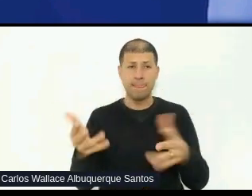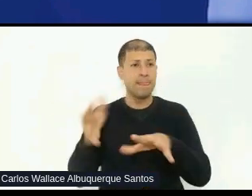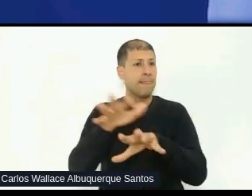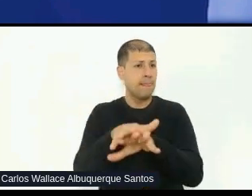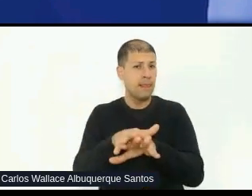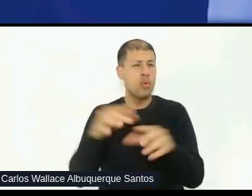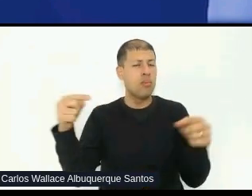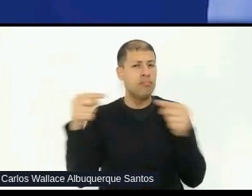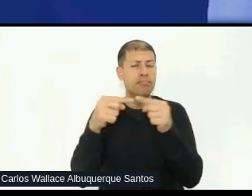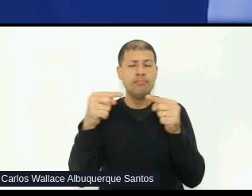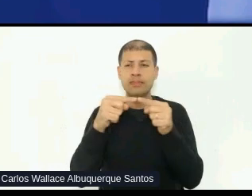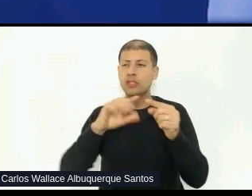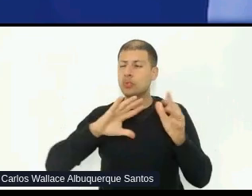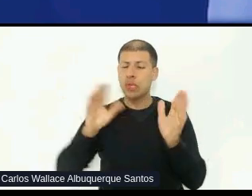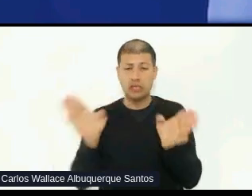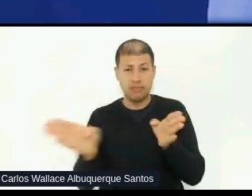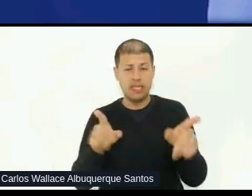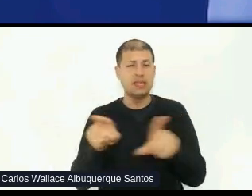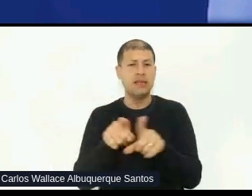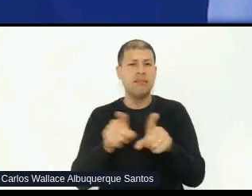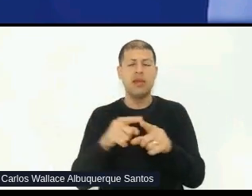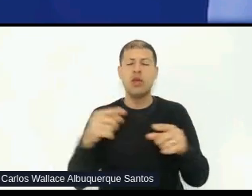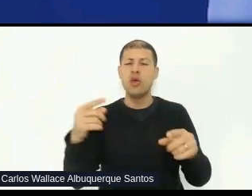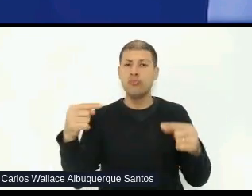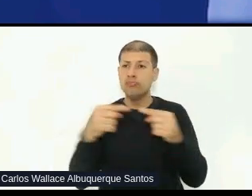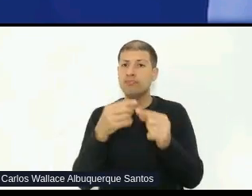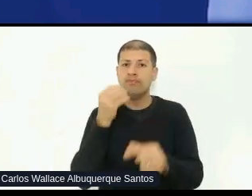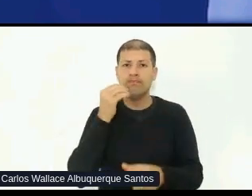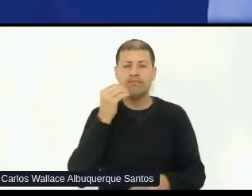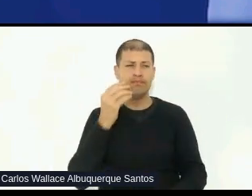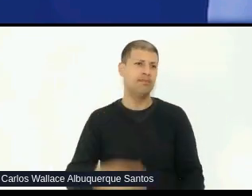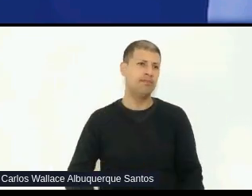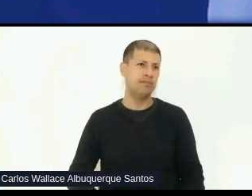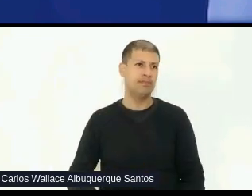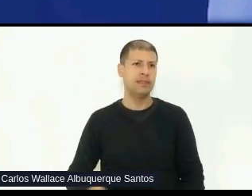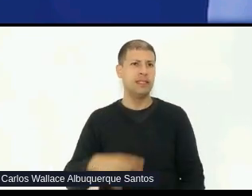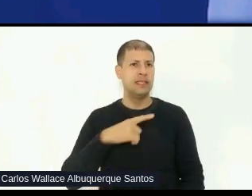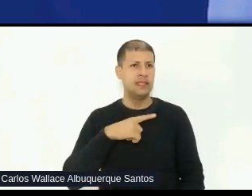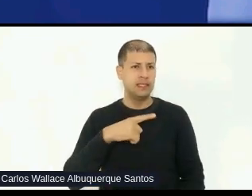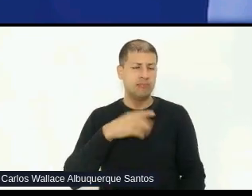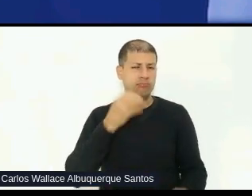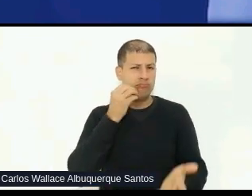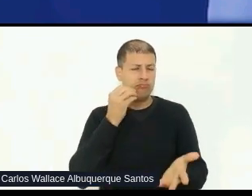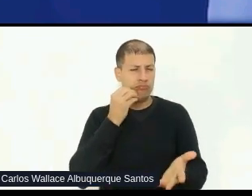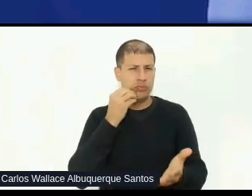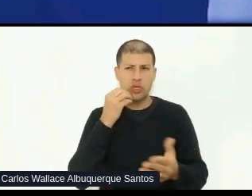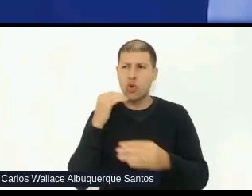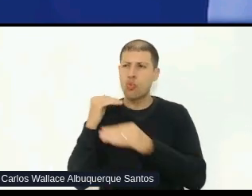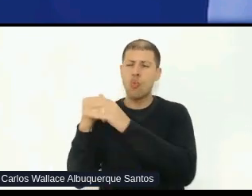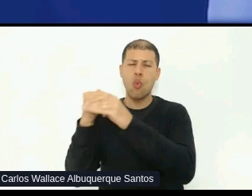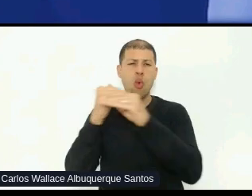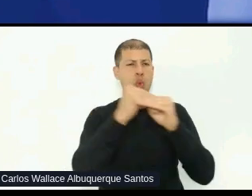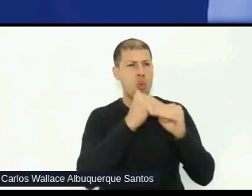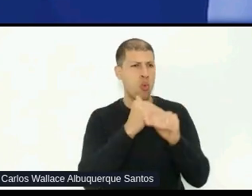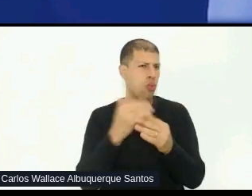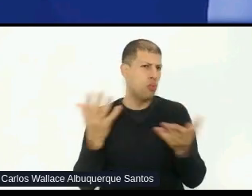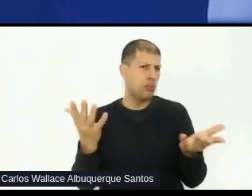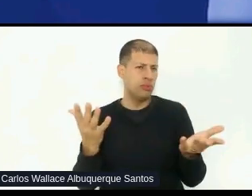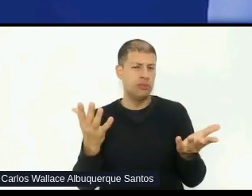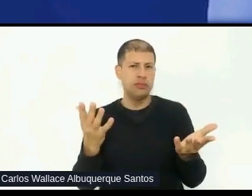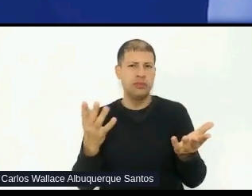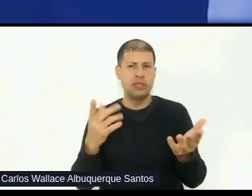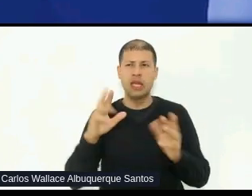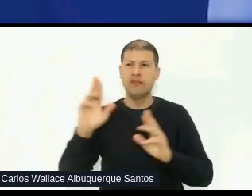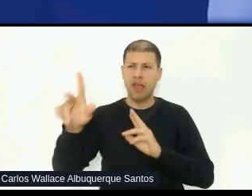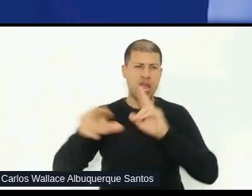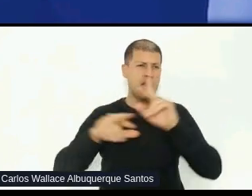ver, e acessibilidade tem tudo a ver com oportunidades. Eu tenho a oportunidade igual a todas as pessoas, dentro das suas diferenças,